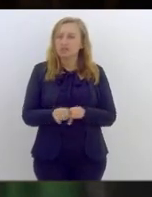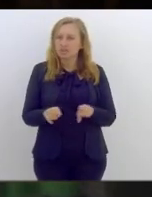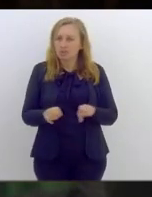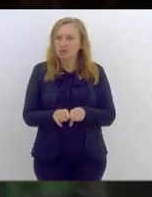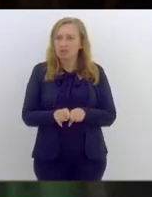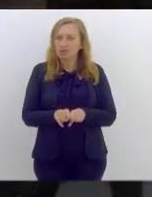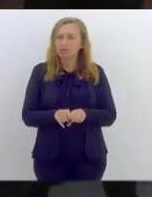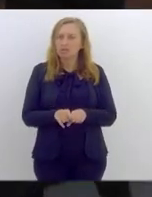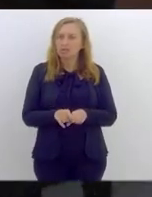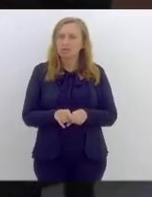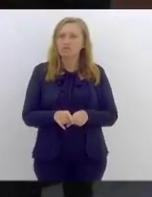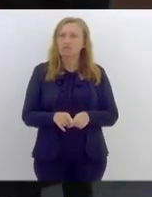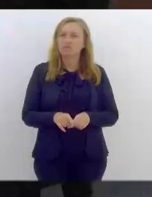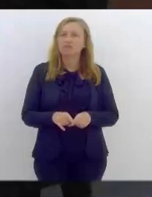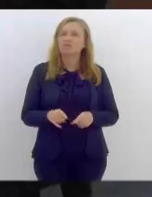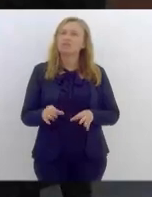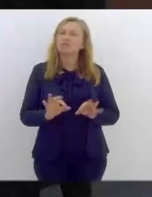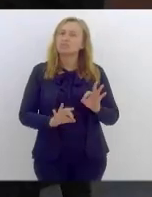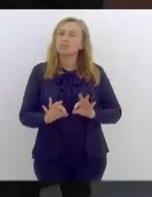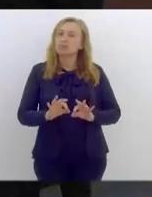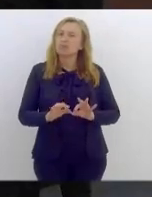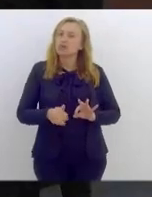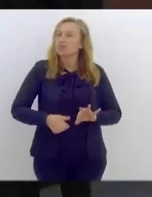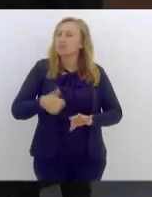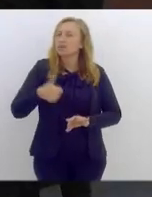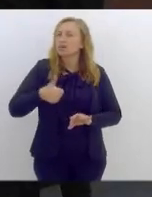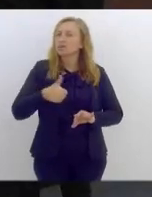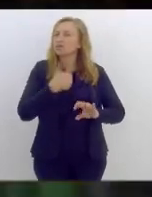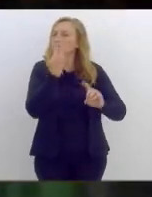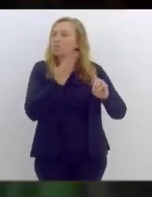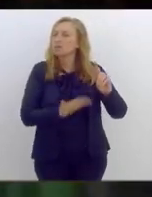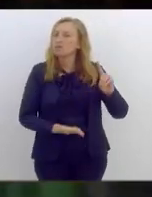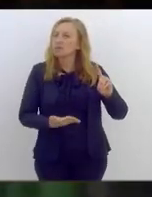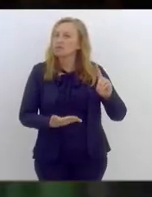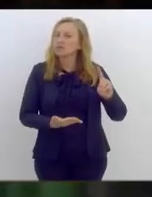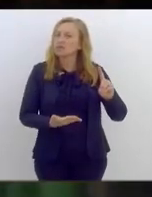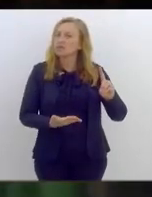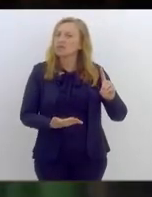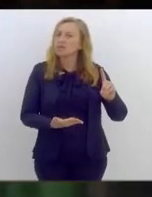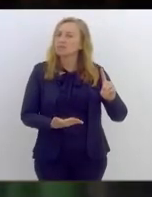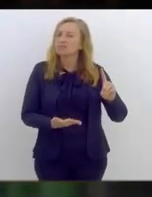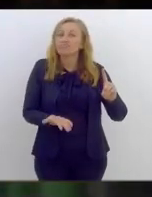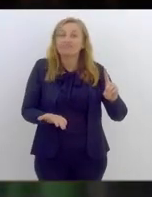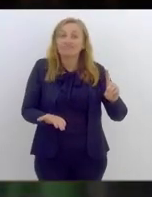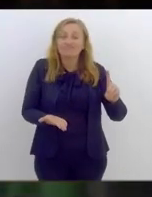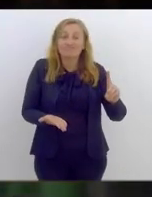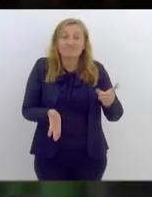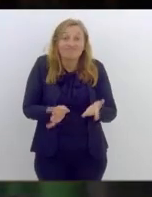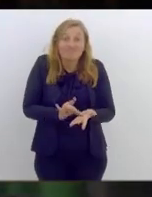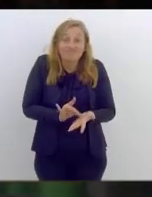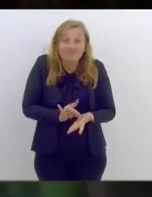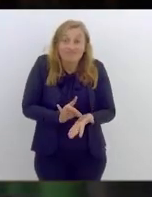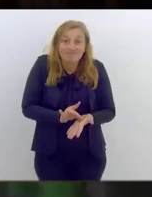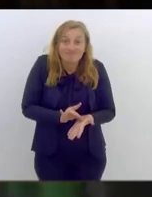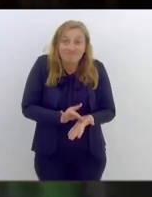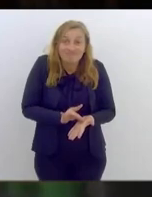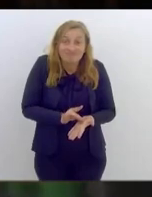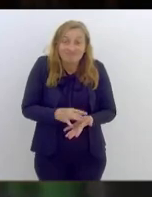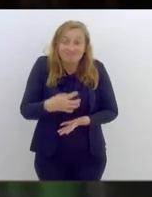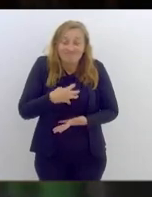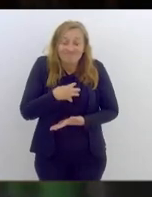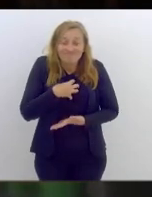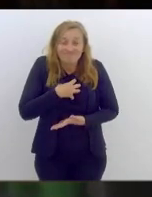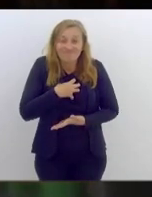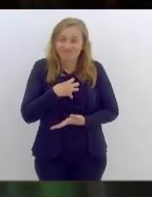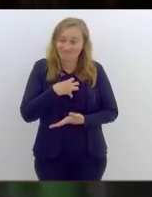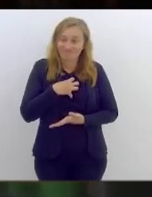em trazer o primeiro plano, né, e homenagear, que na verdade, eu sinto